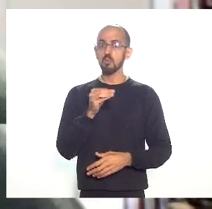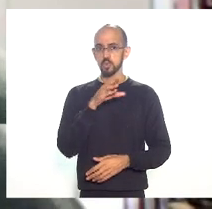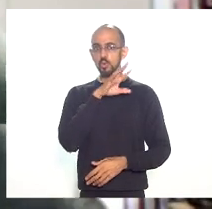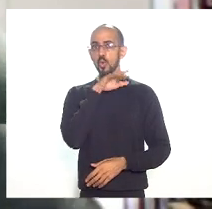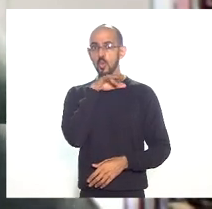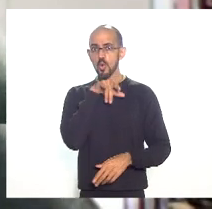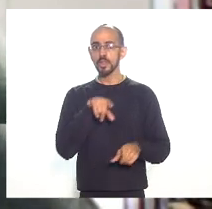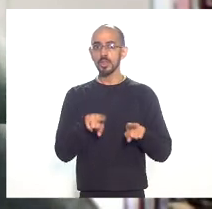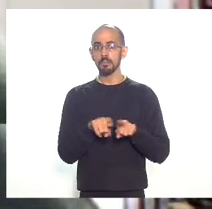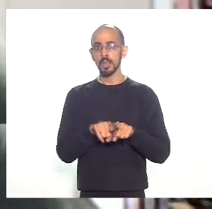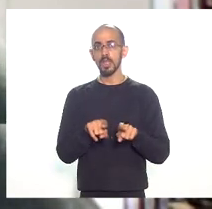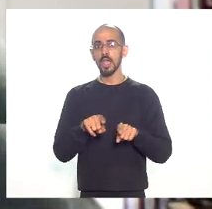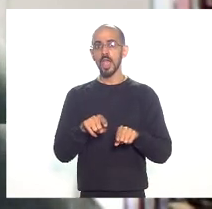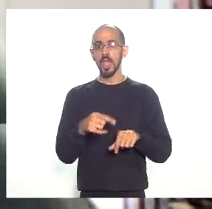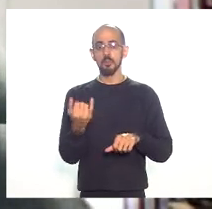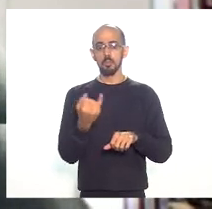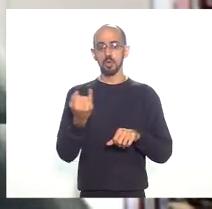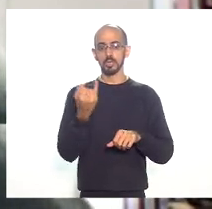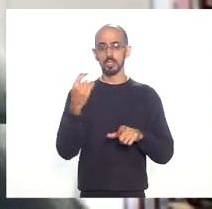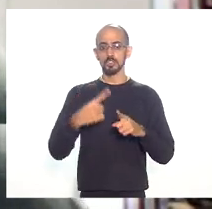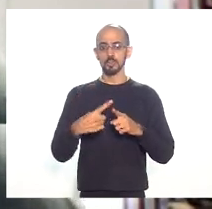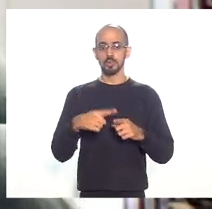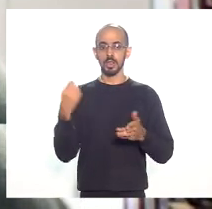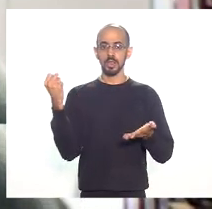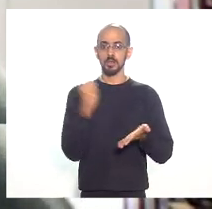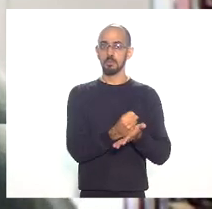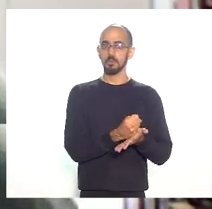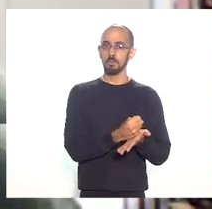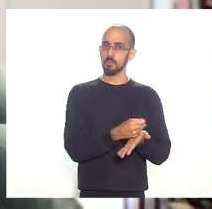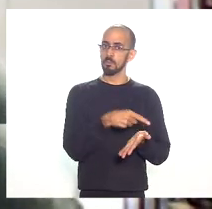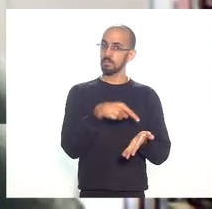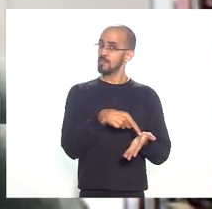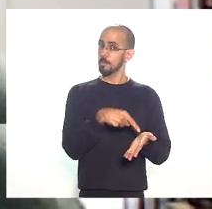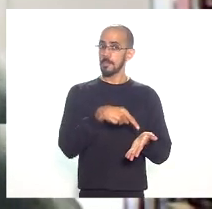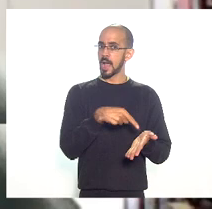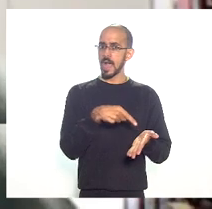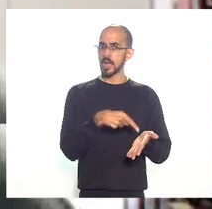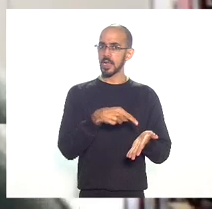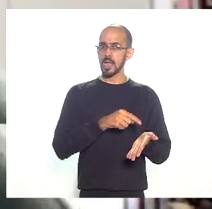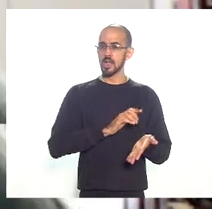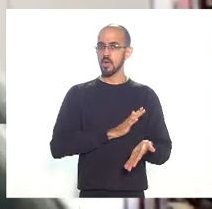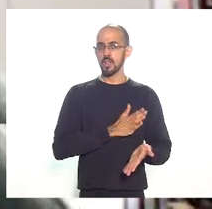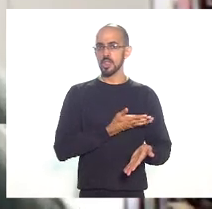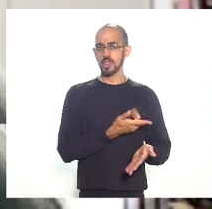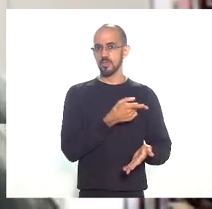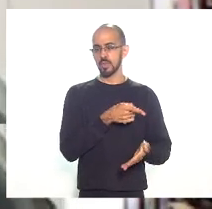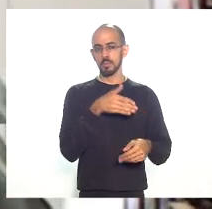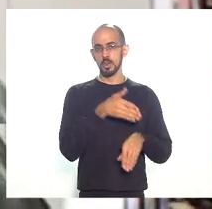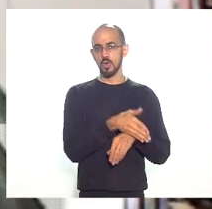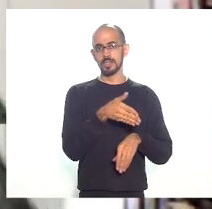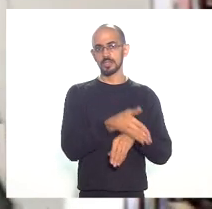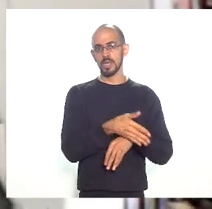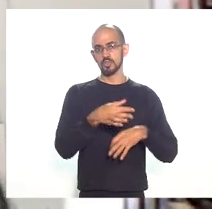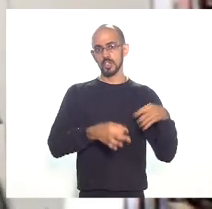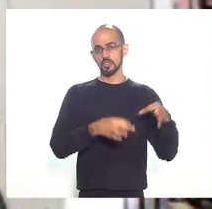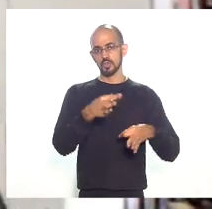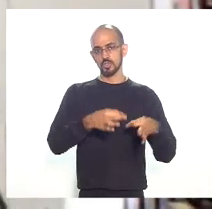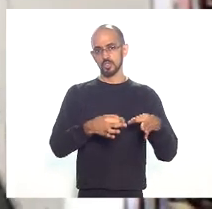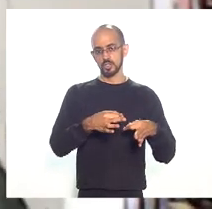muito importante porque ele tem um impacto tremendo no que diz respeito ao acesso à justiça. Ele aumenta